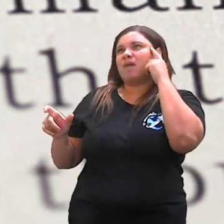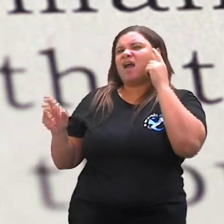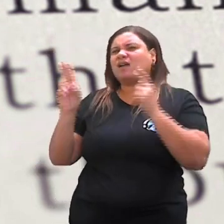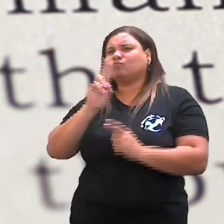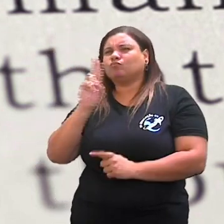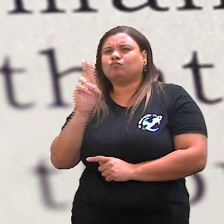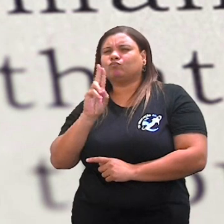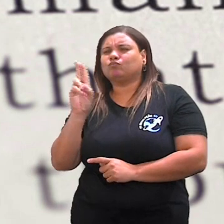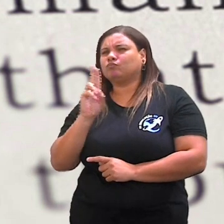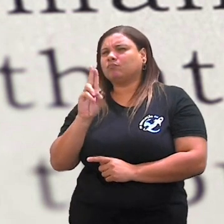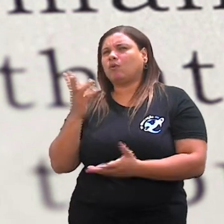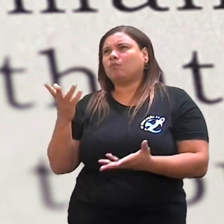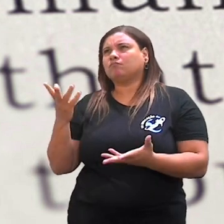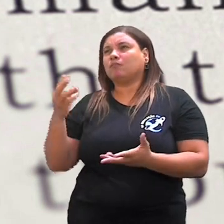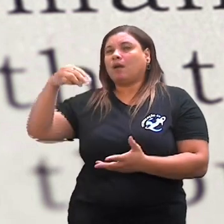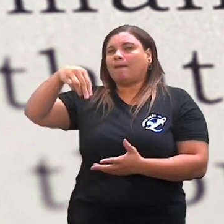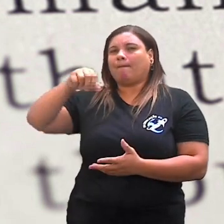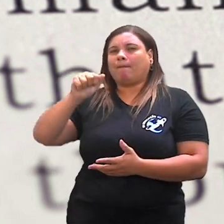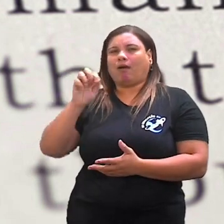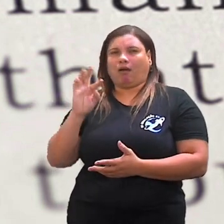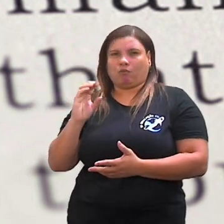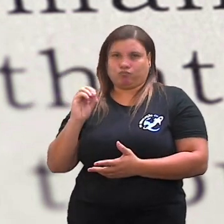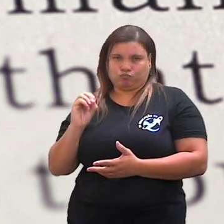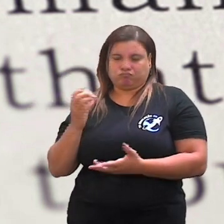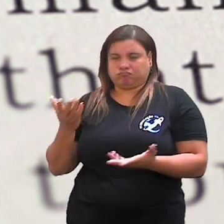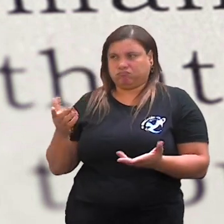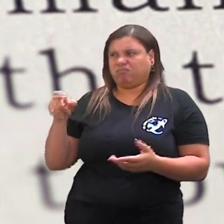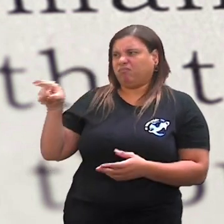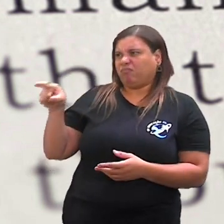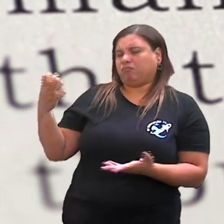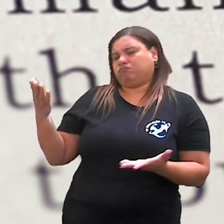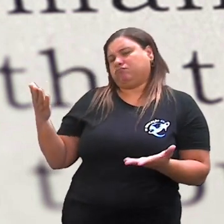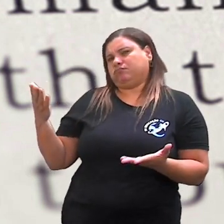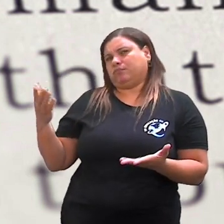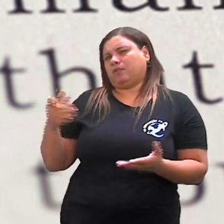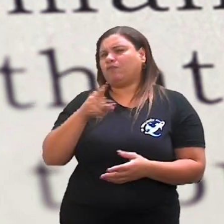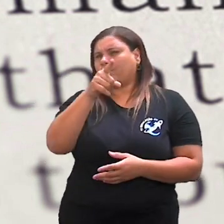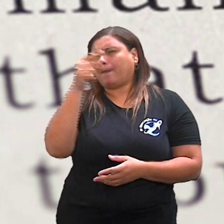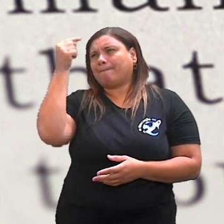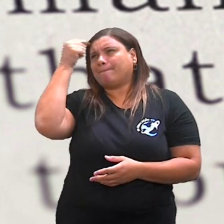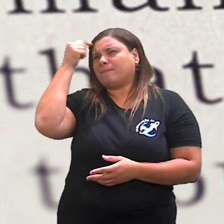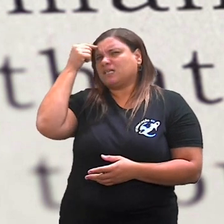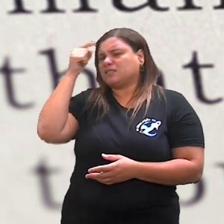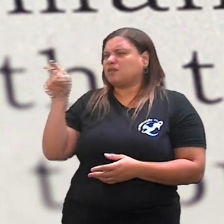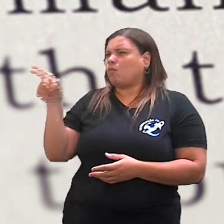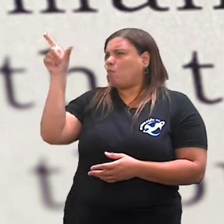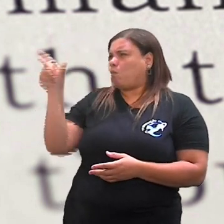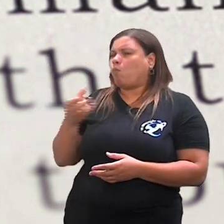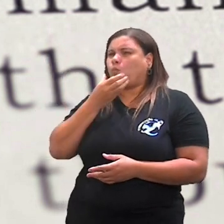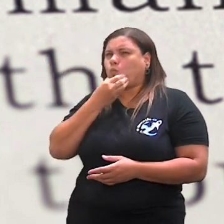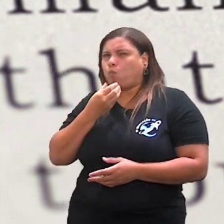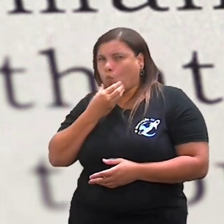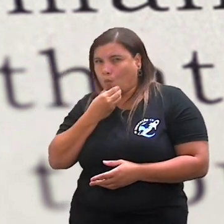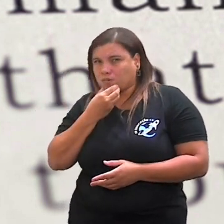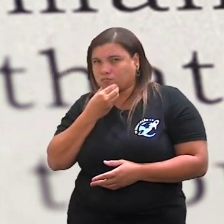pensar. Marcos. Gostaram do nome? Bom, imagine que Marcos respeita os seus